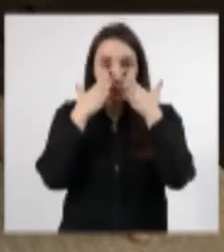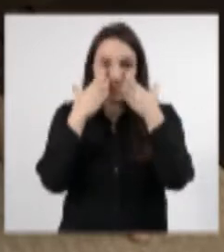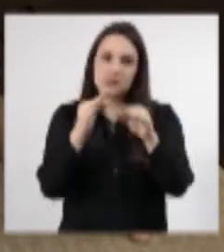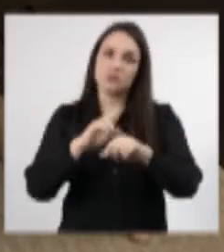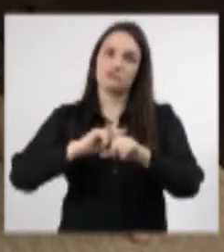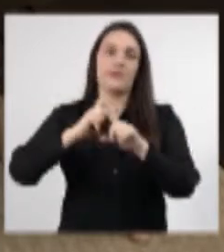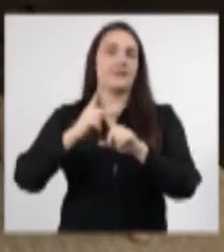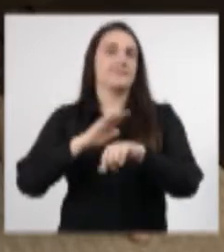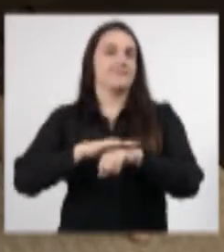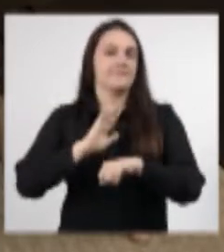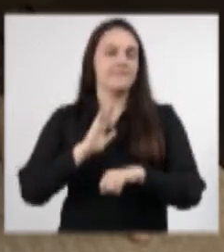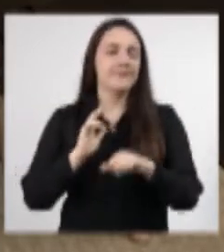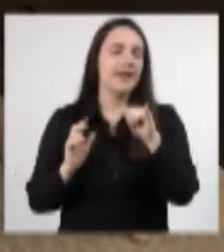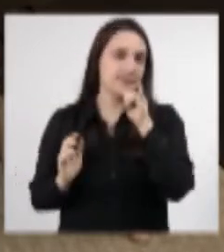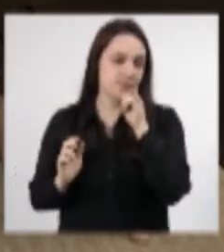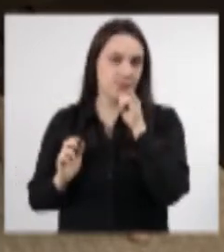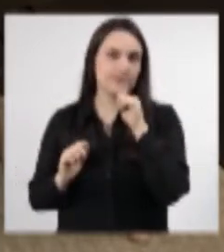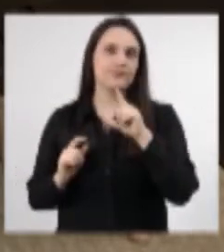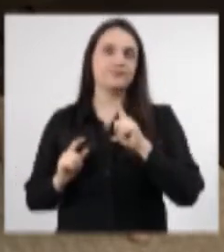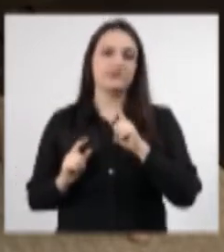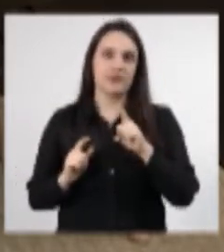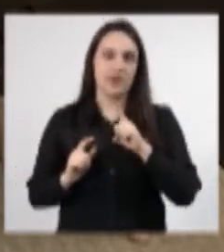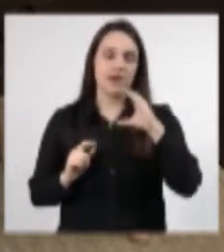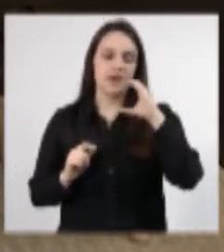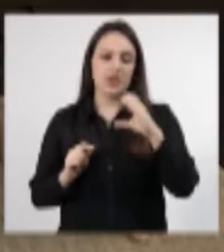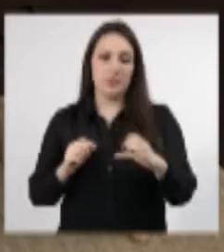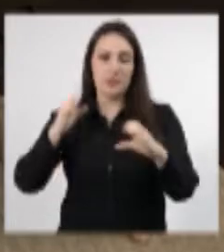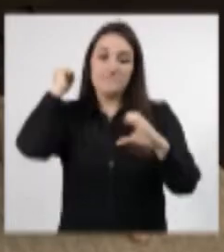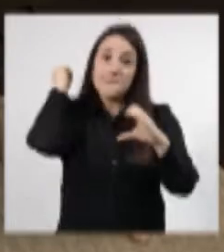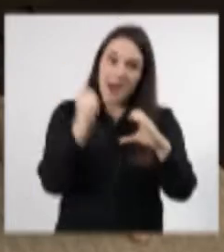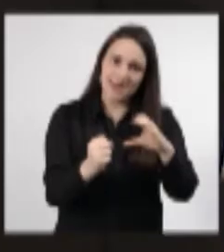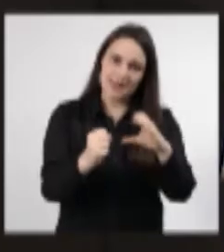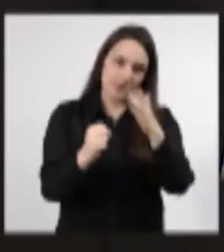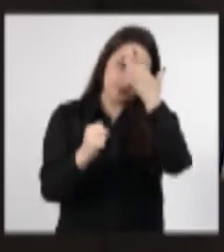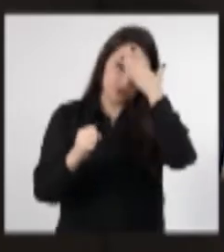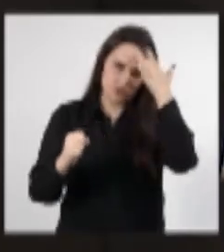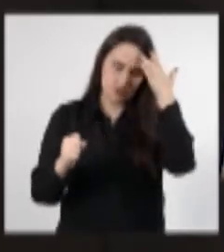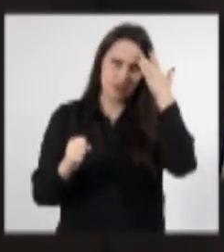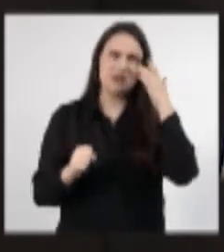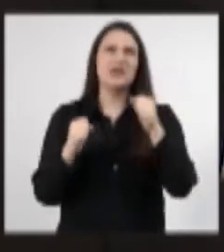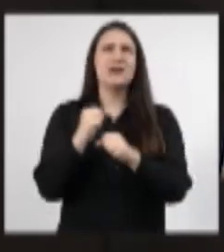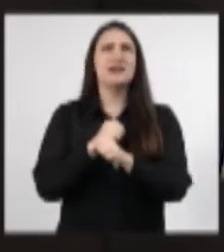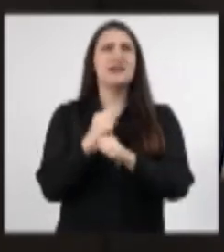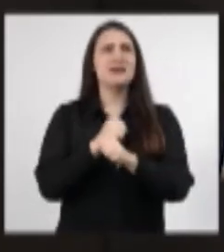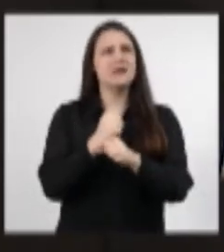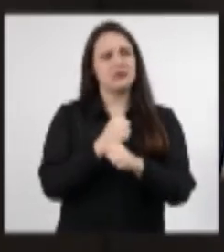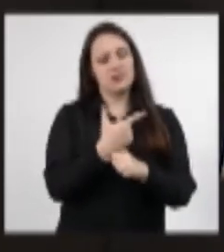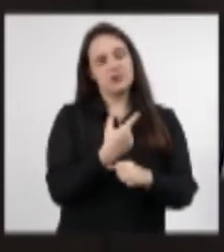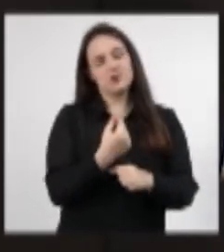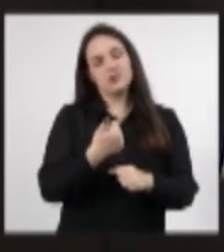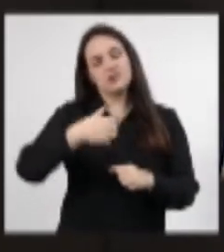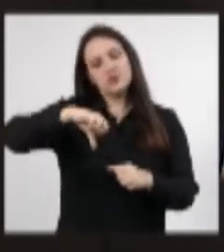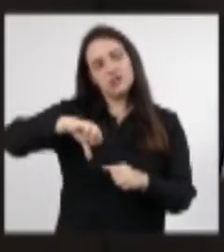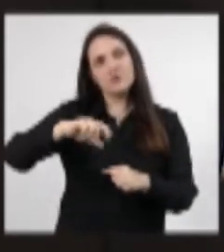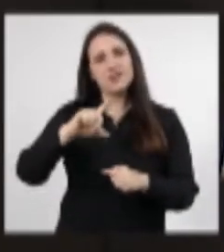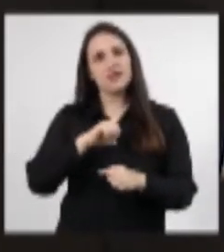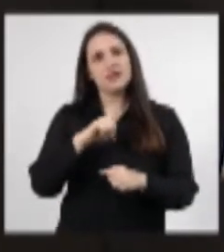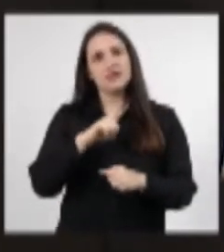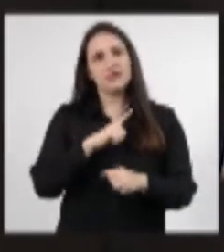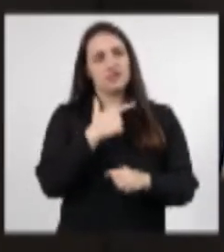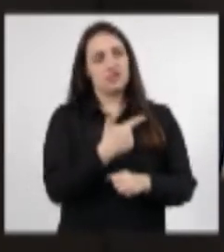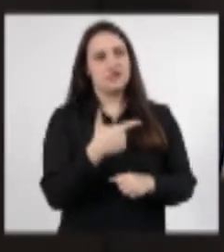A título de exemplo, nos casos, por exemplo, de crimes de homicídio, nós tivemos no ano de